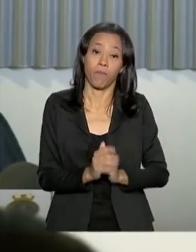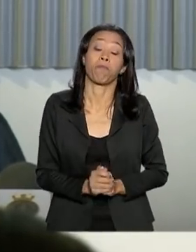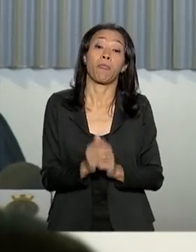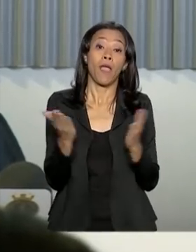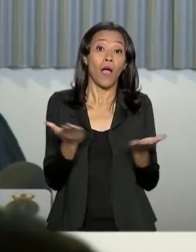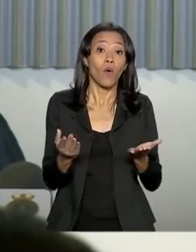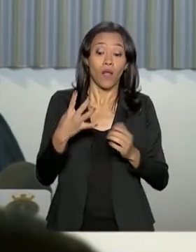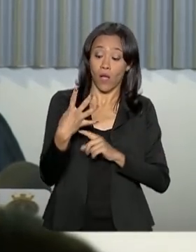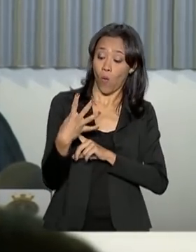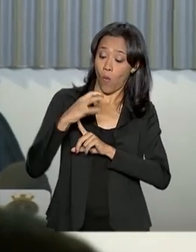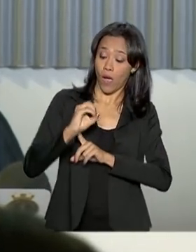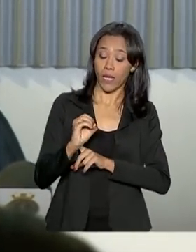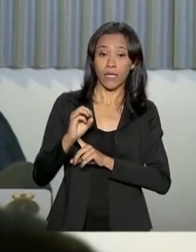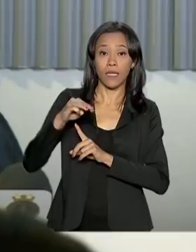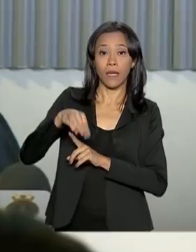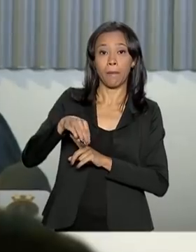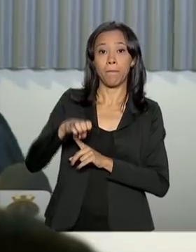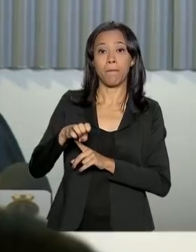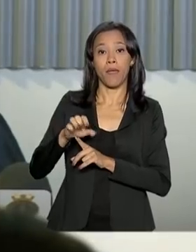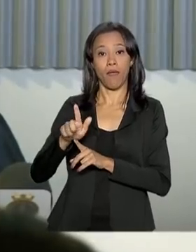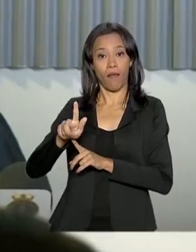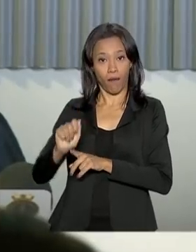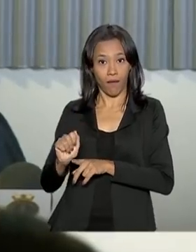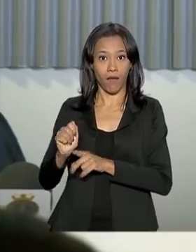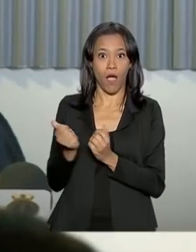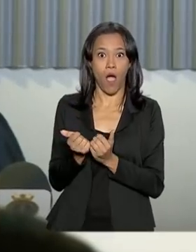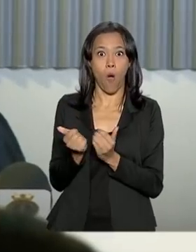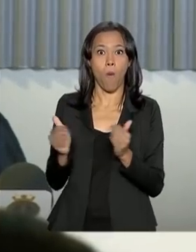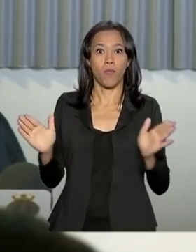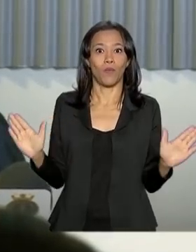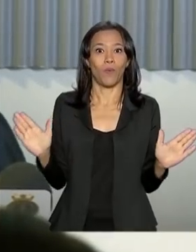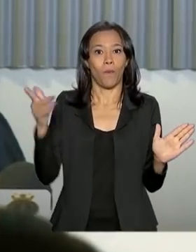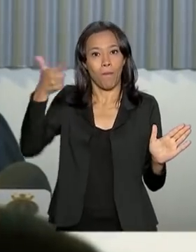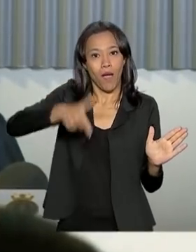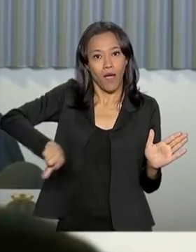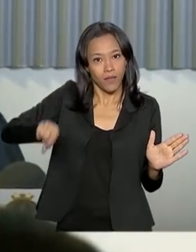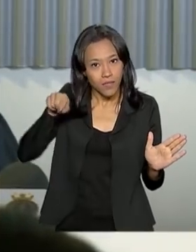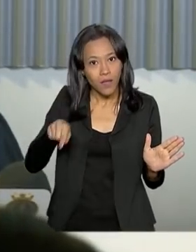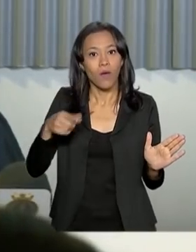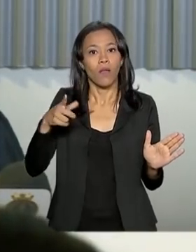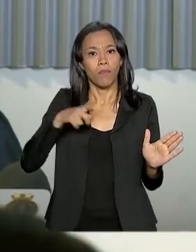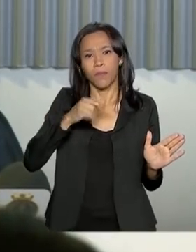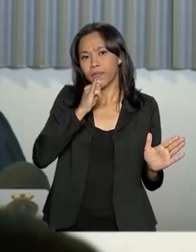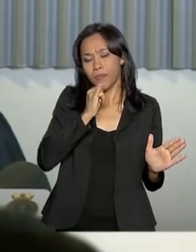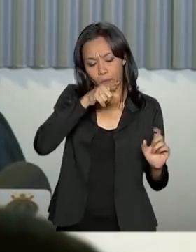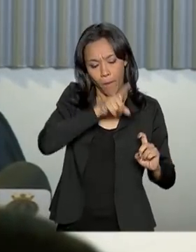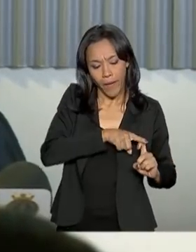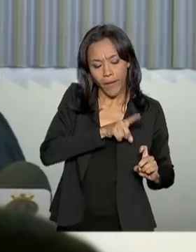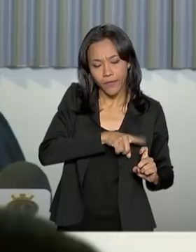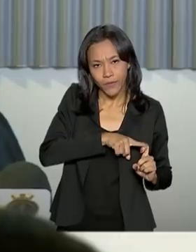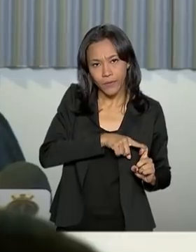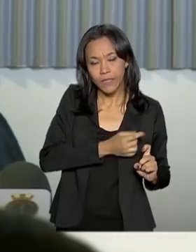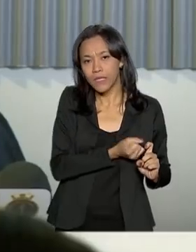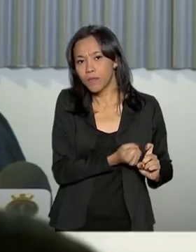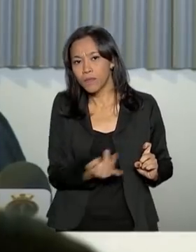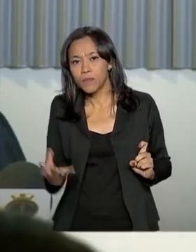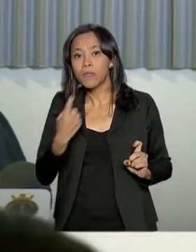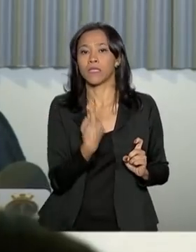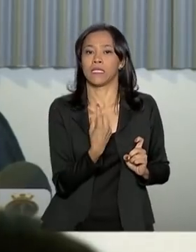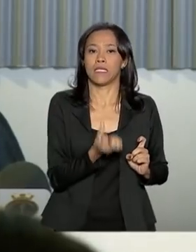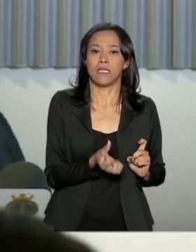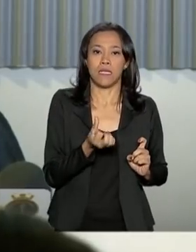banda para 40 mega, isso vai permitir com que, por exemplo, nós hoje temos um médico lá e ficam 16